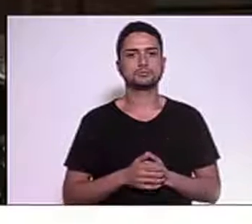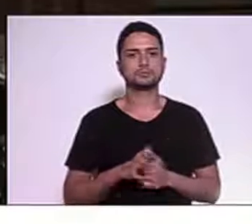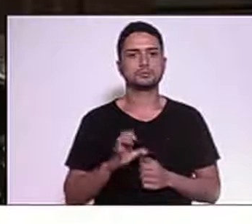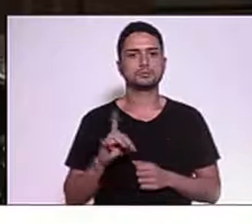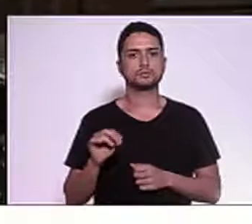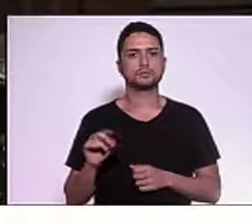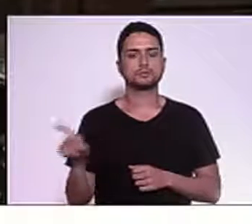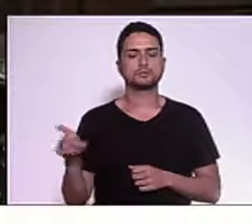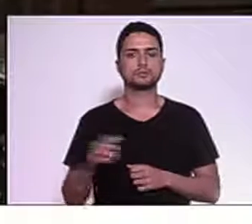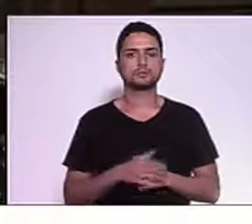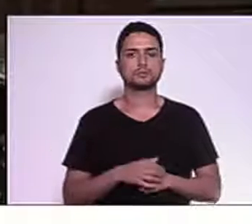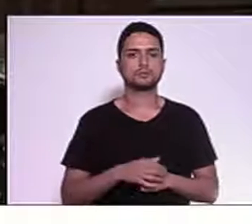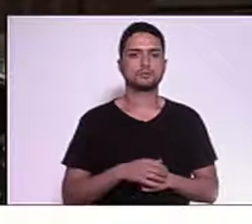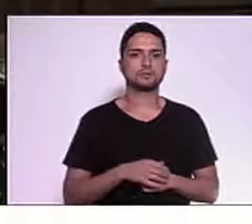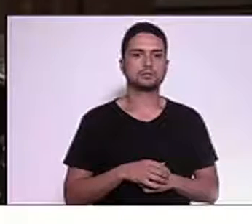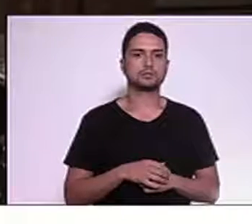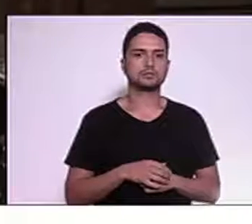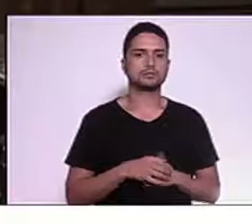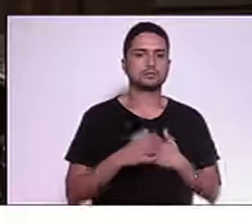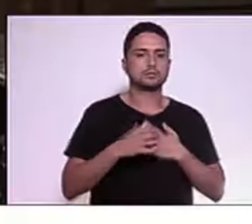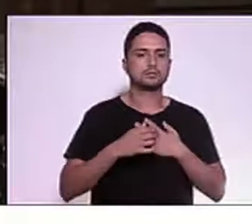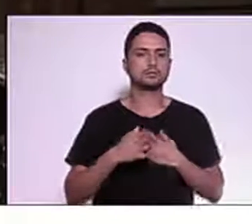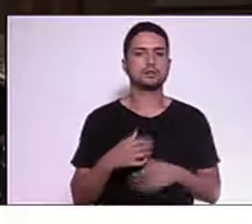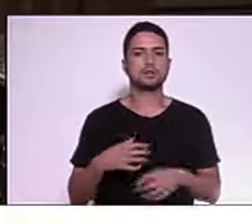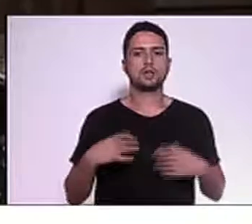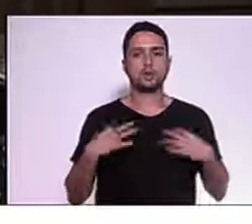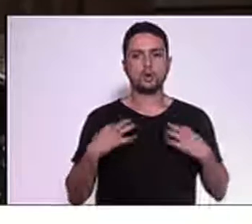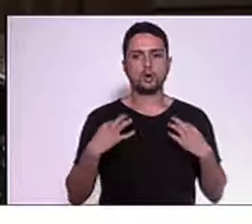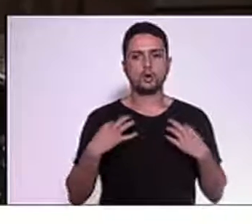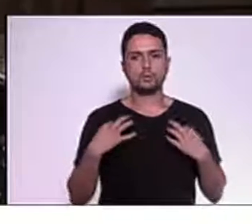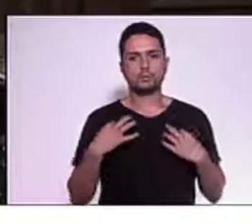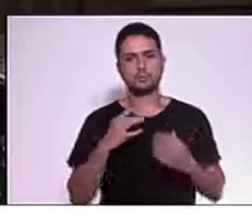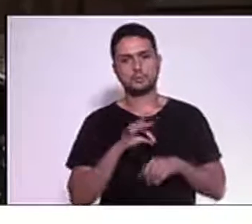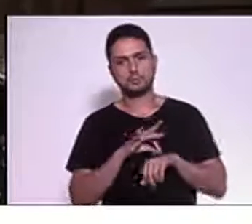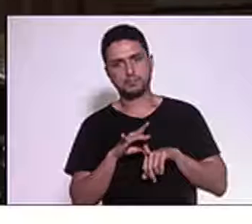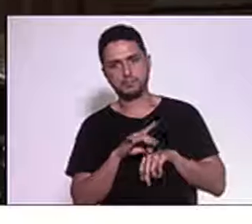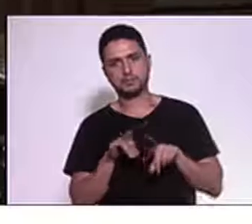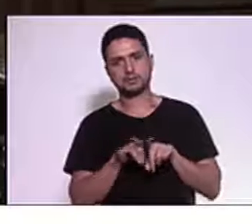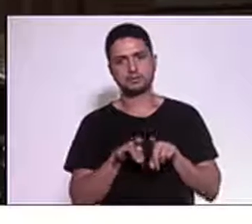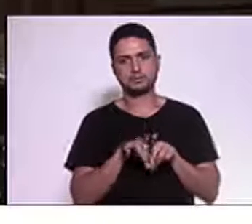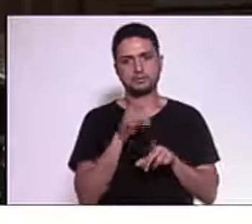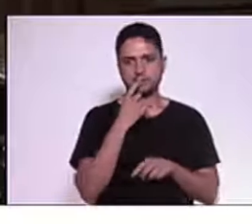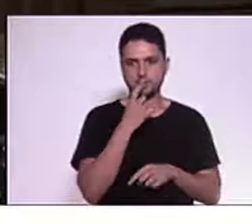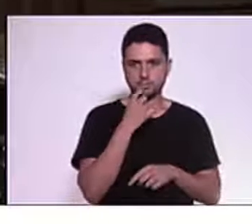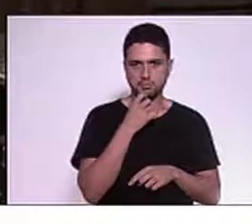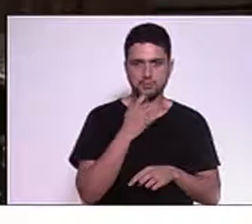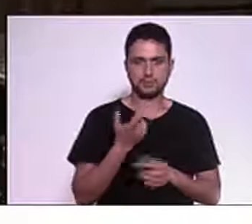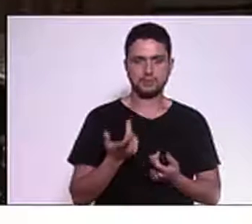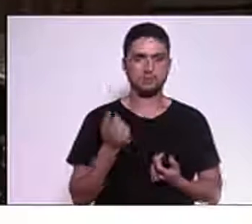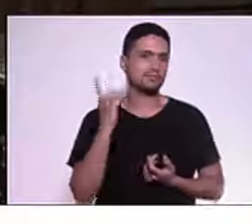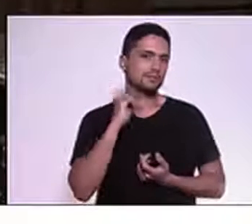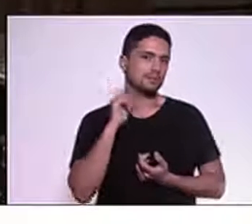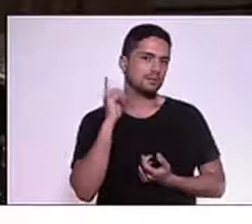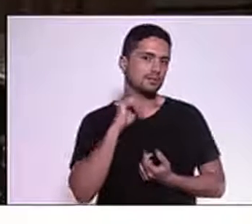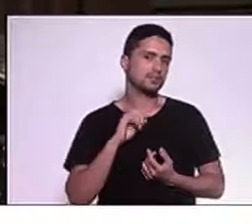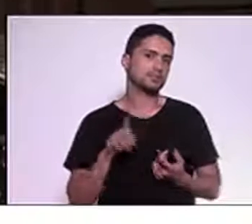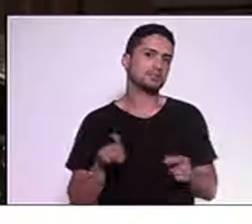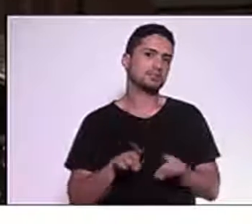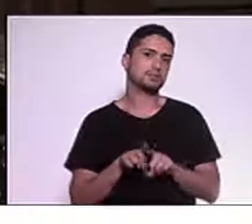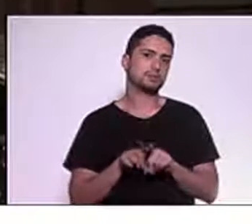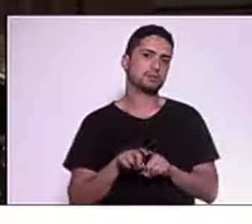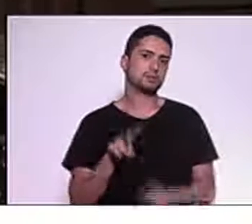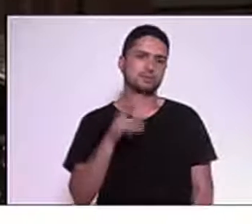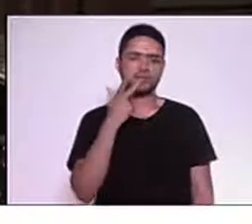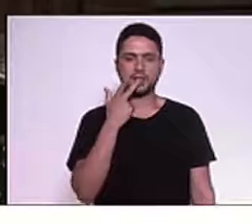aqui na sua homenagem. E, inevitavelmente, também vou me referir ao episódio do final de semana